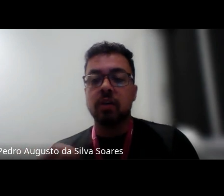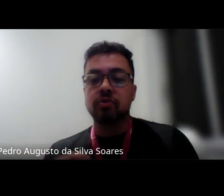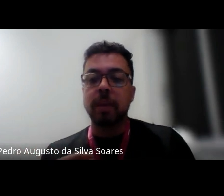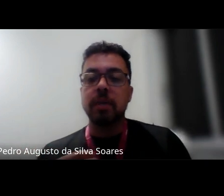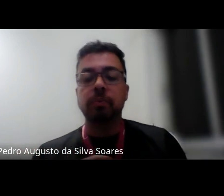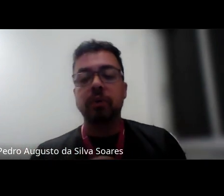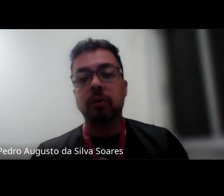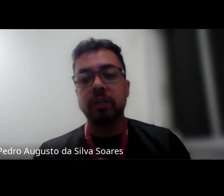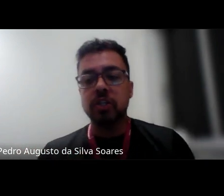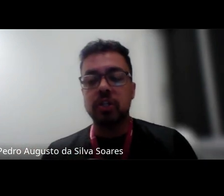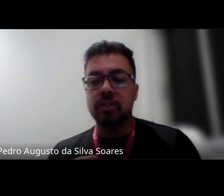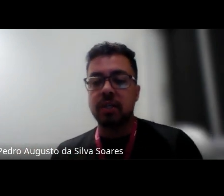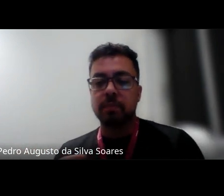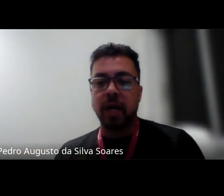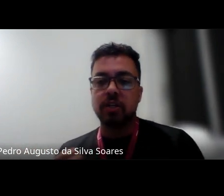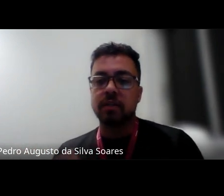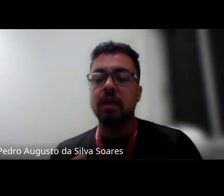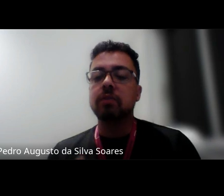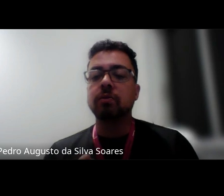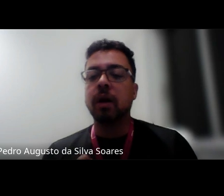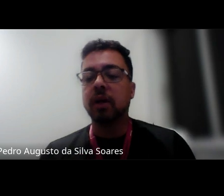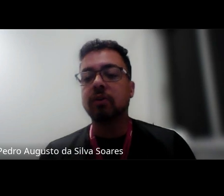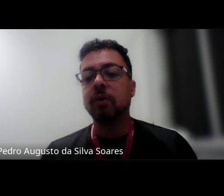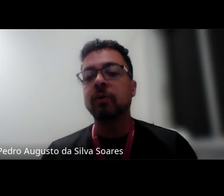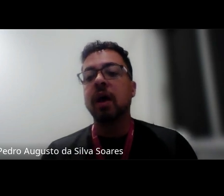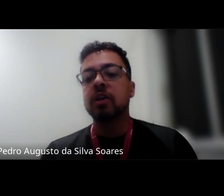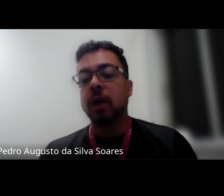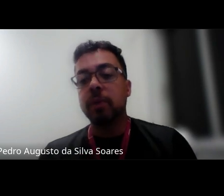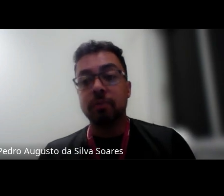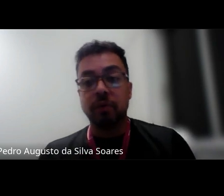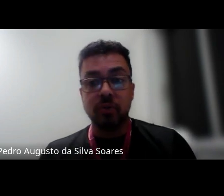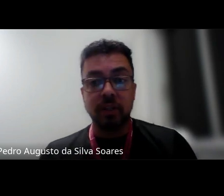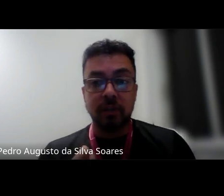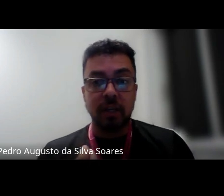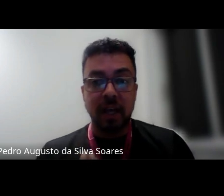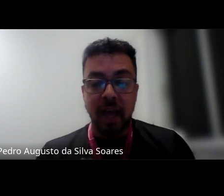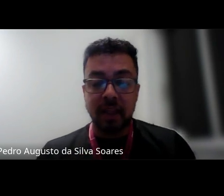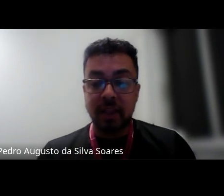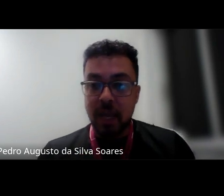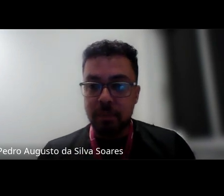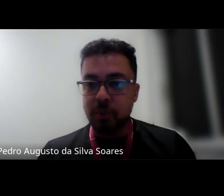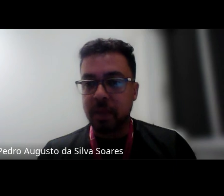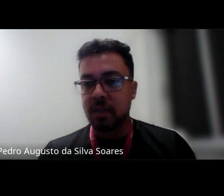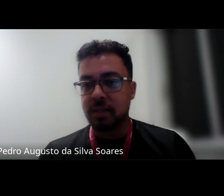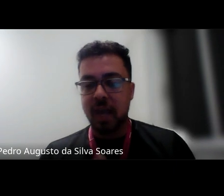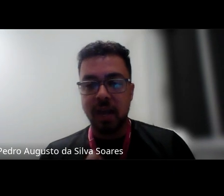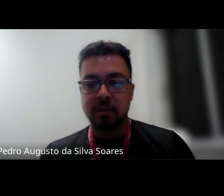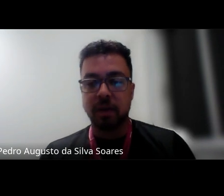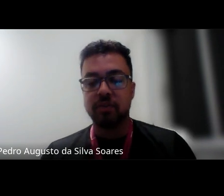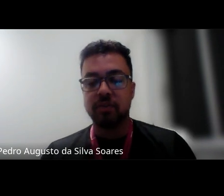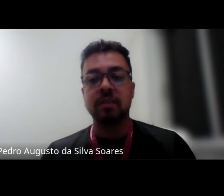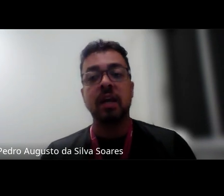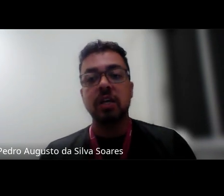vocês, justamente porque quando a gente inicia as práticas dentro do laboratório, geralmente o professor ele não tem tempo de passar essas